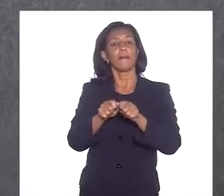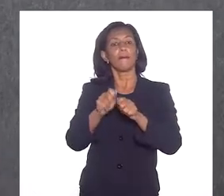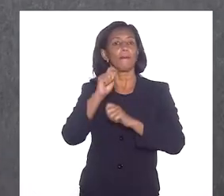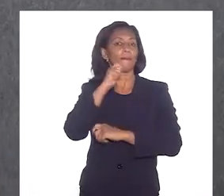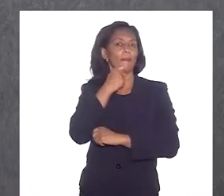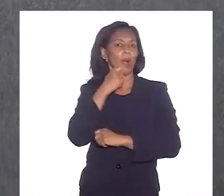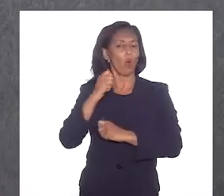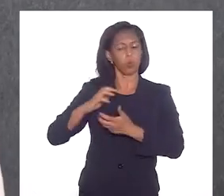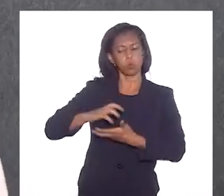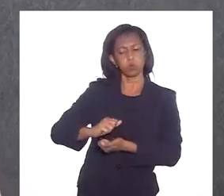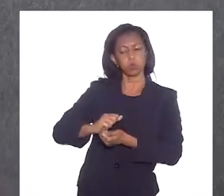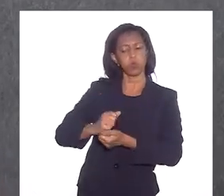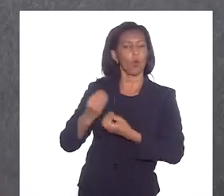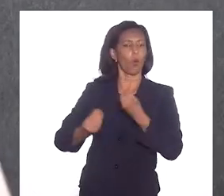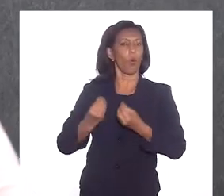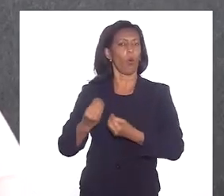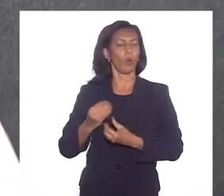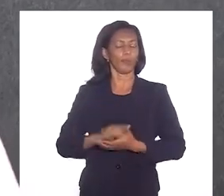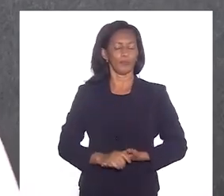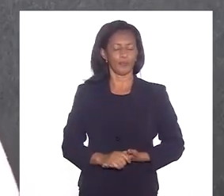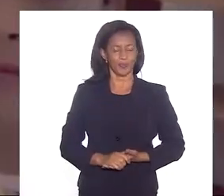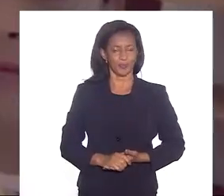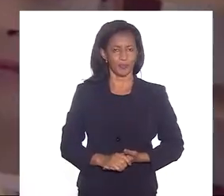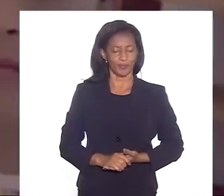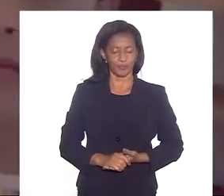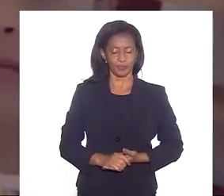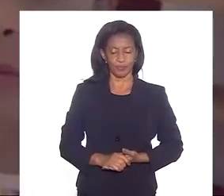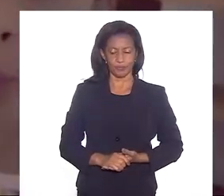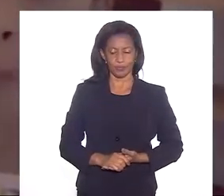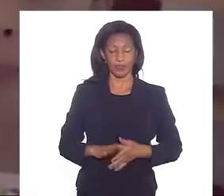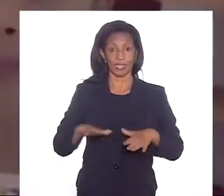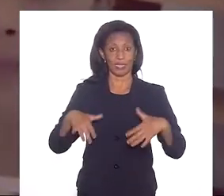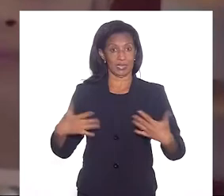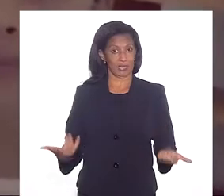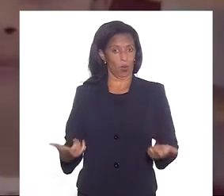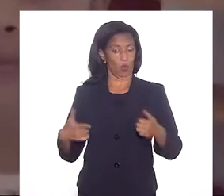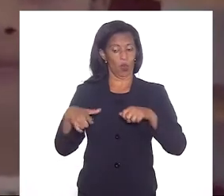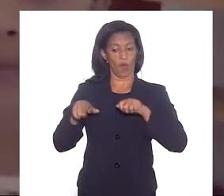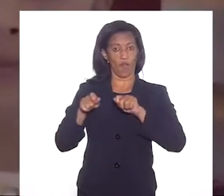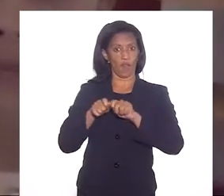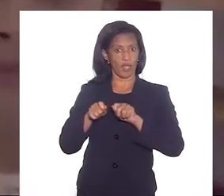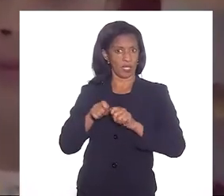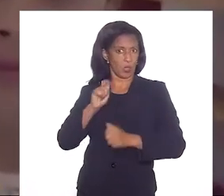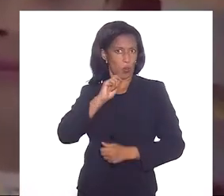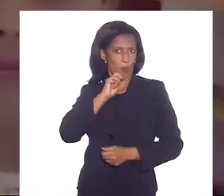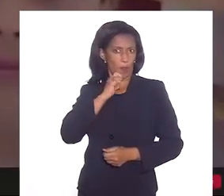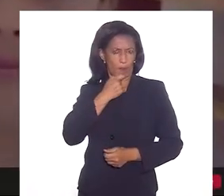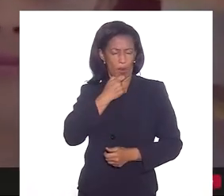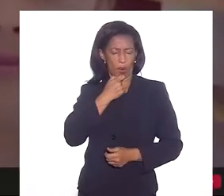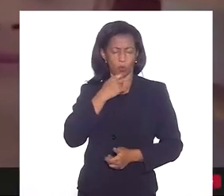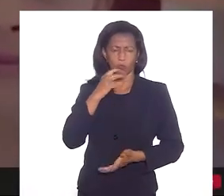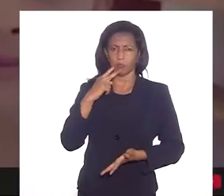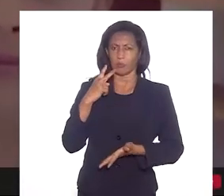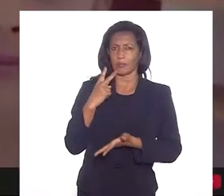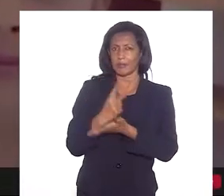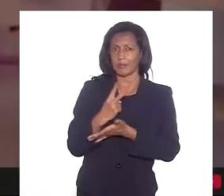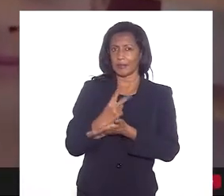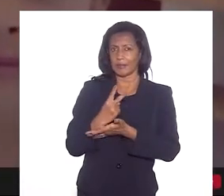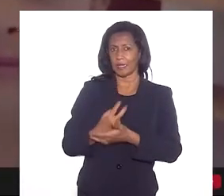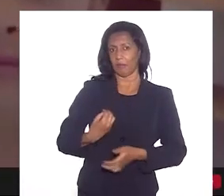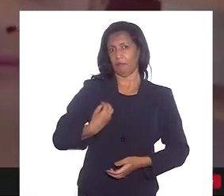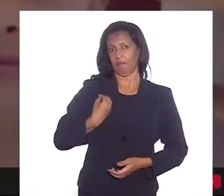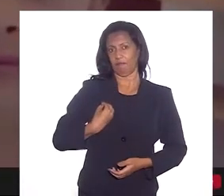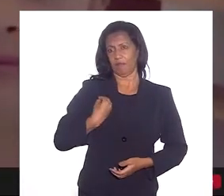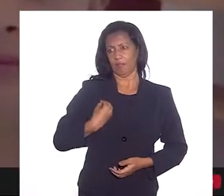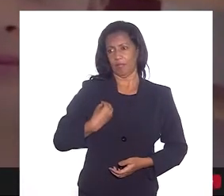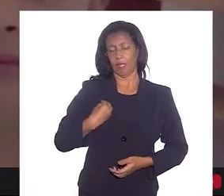do número de clientes ou teve outro motivo aí? Então, o fazer do pão sempre foi presente